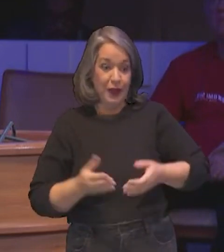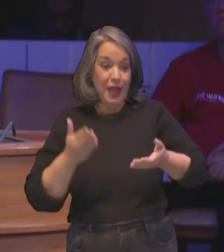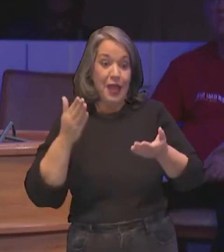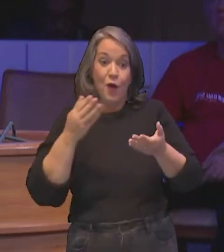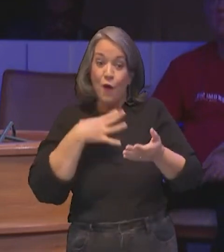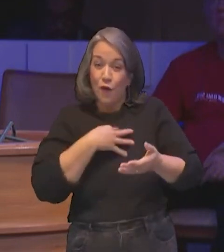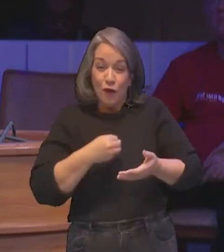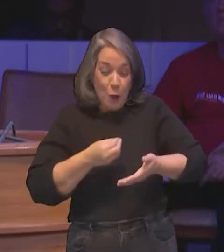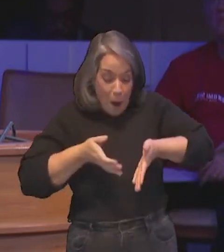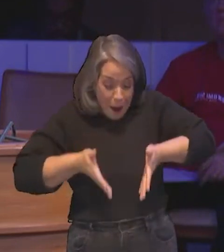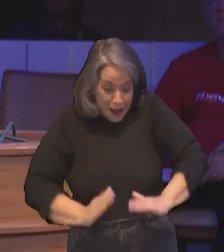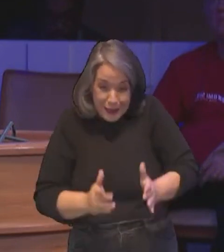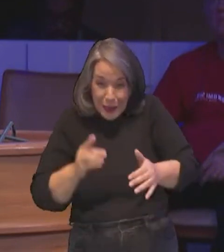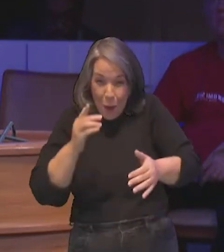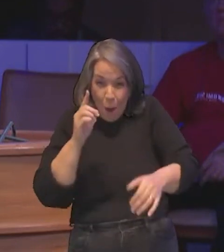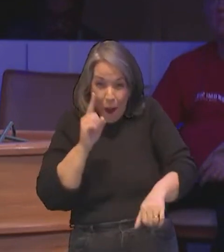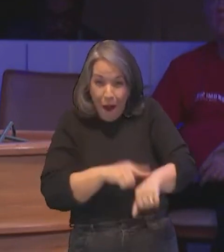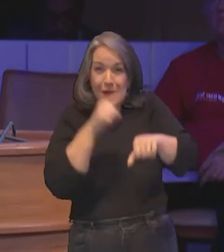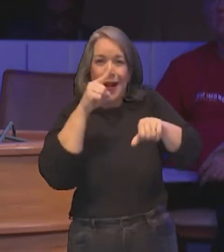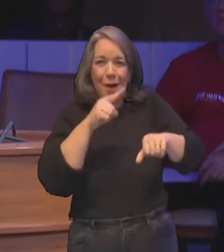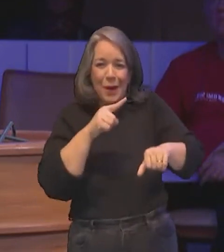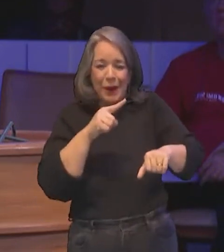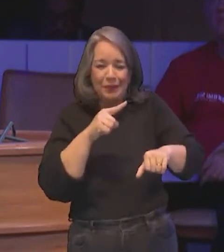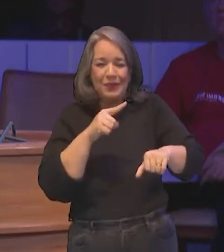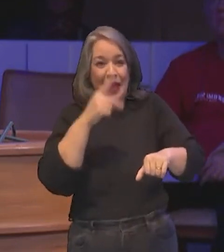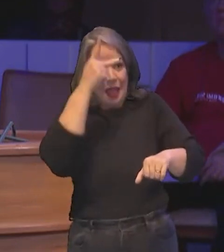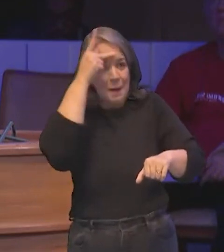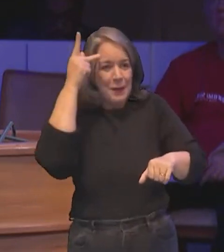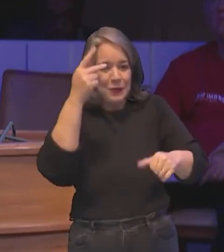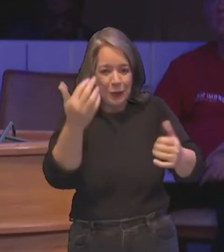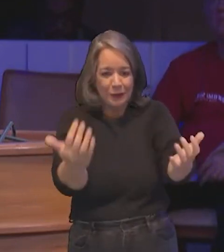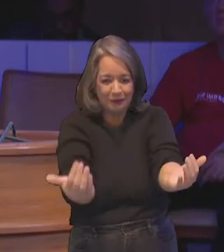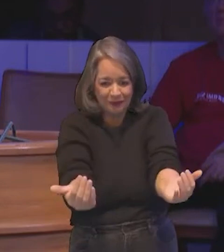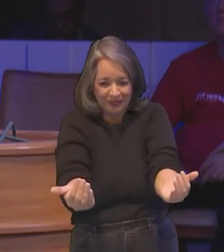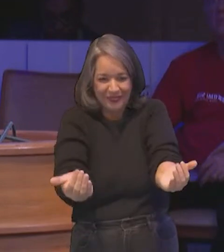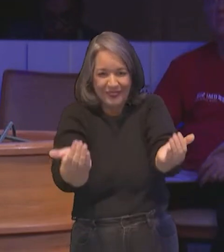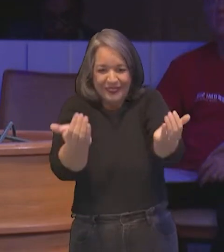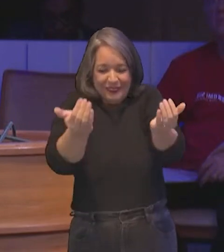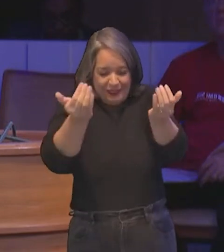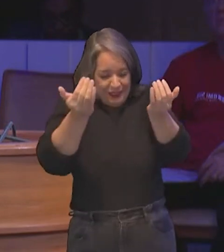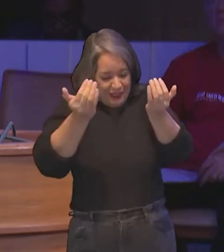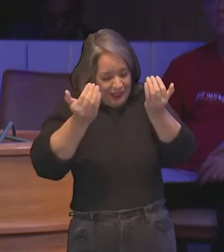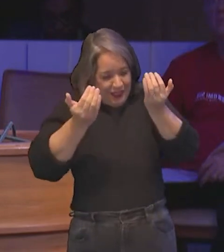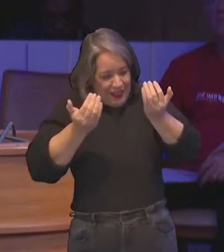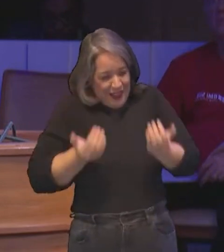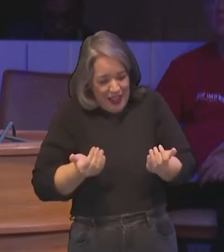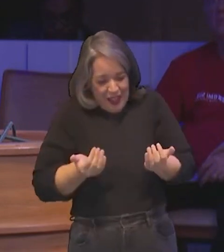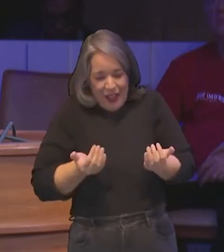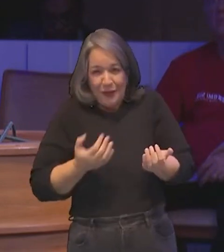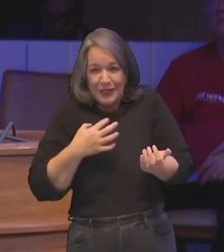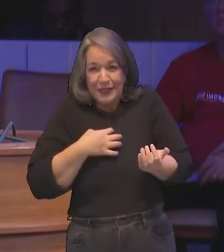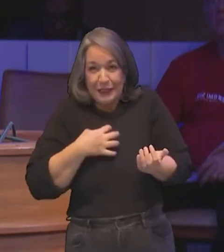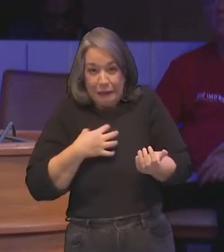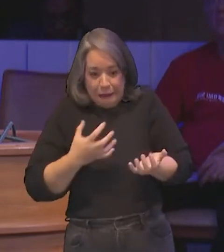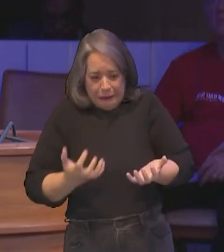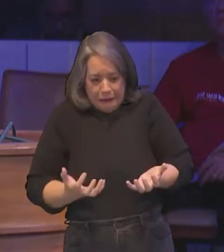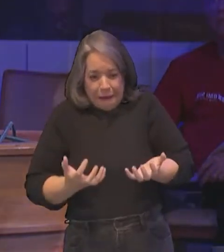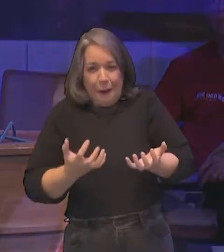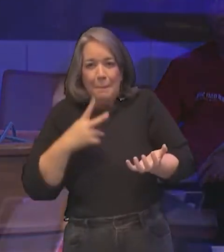você segura aquele bebê no colo, né? Talvez seja o peso mais pesado que você já segurou.